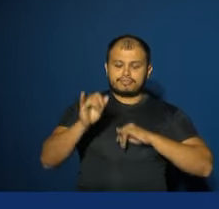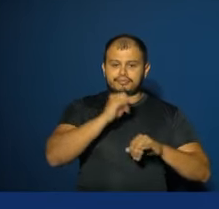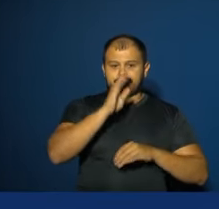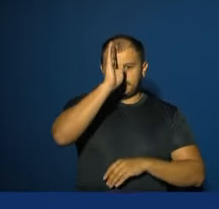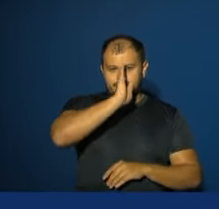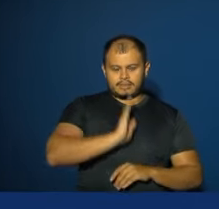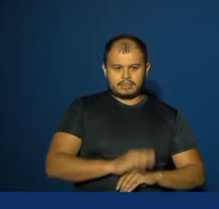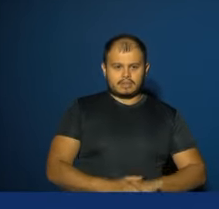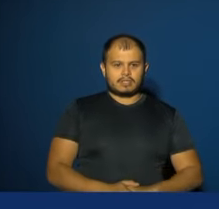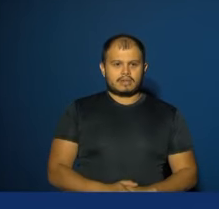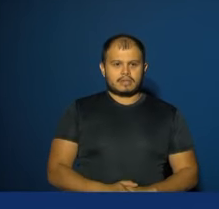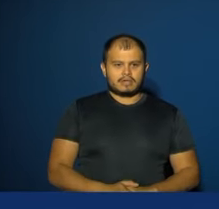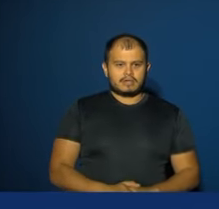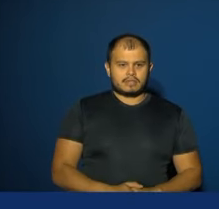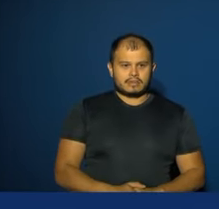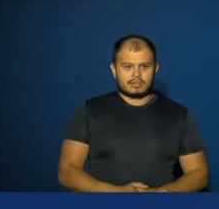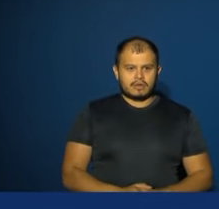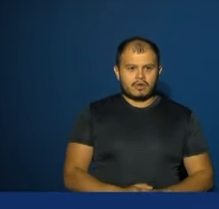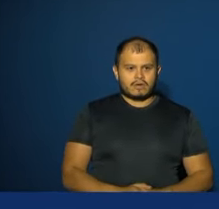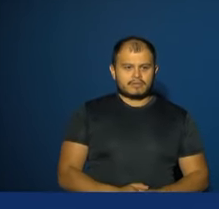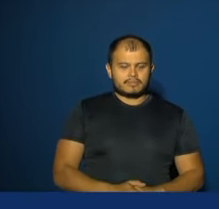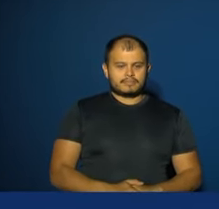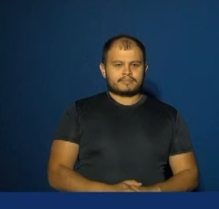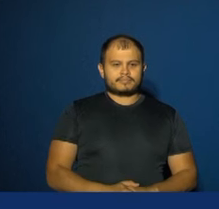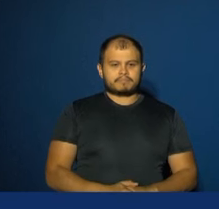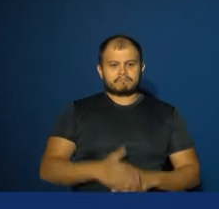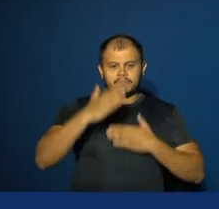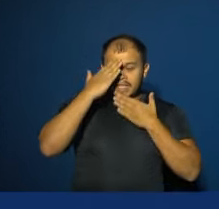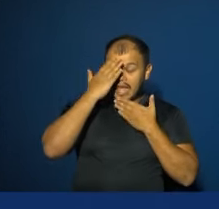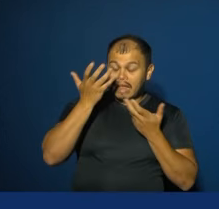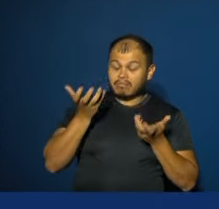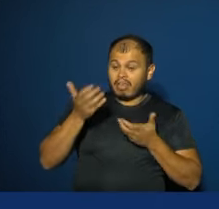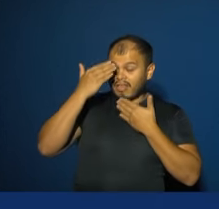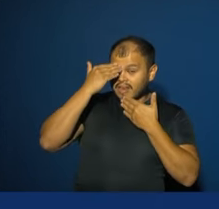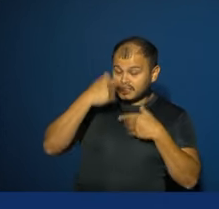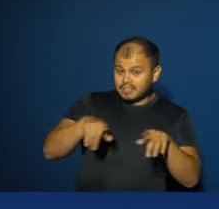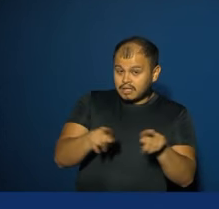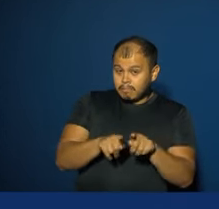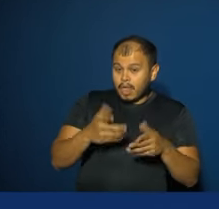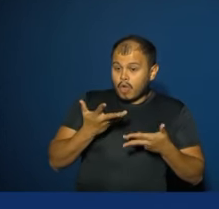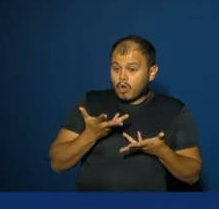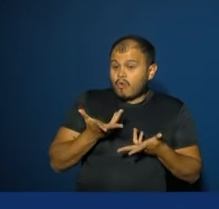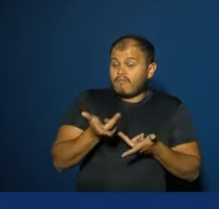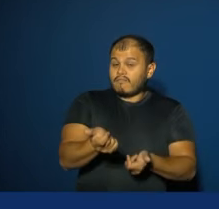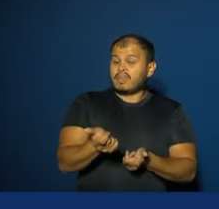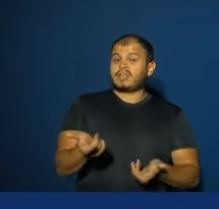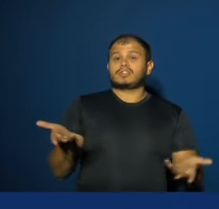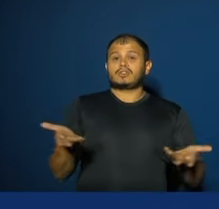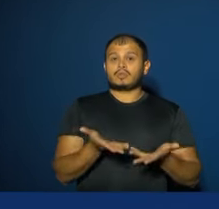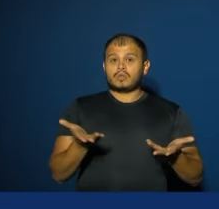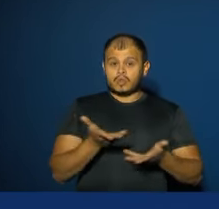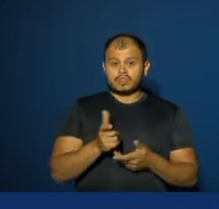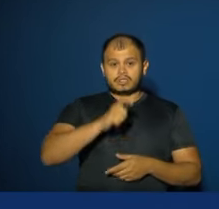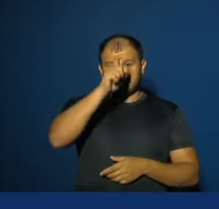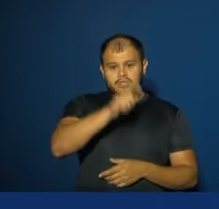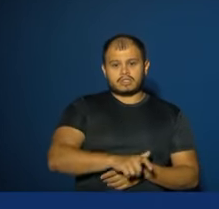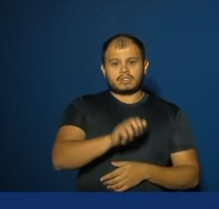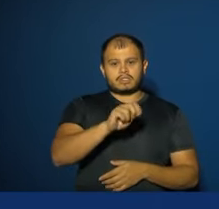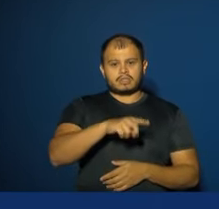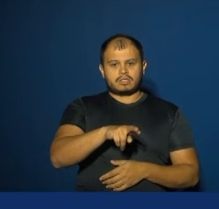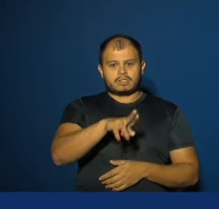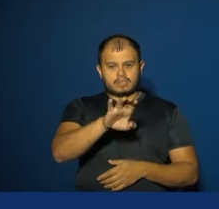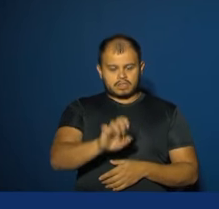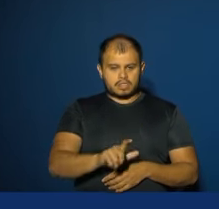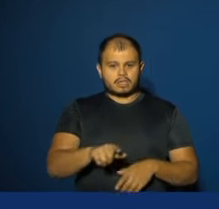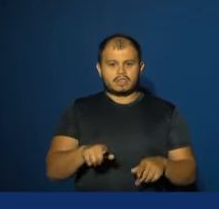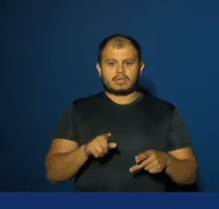Obrigado, Vitório, pela pergunta. Queria agradecer o convite aqui em nome, na pessoa do Dr. André Esteves,